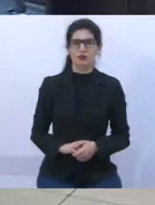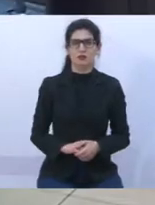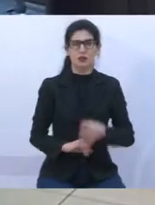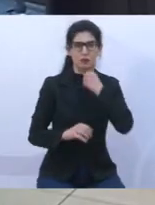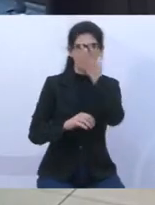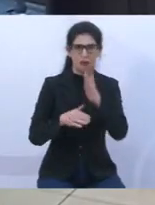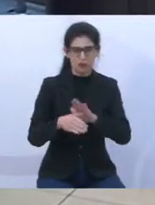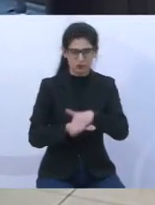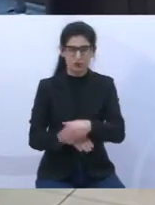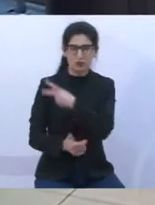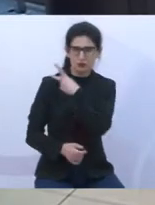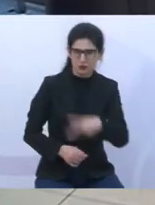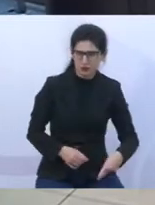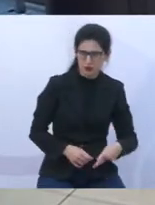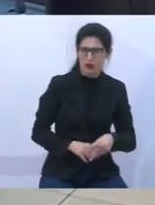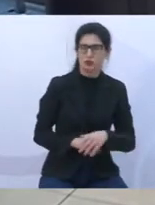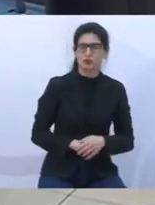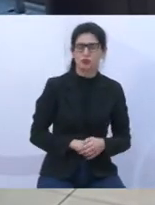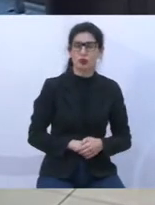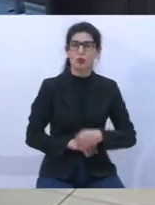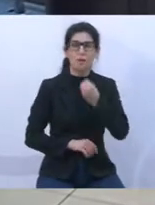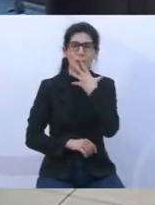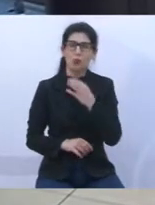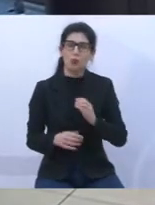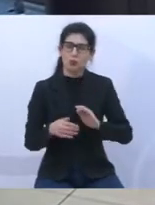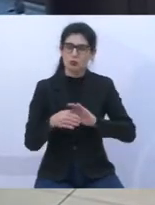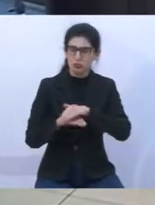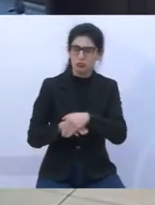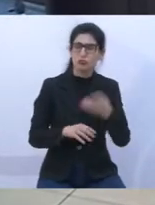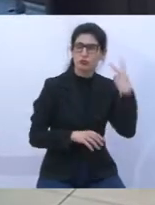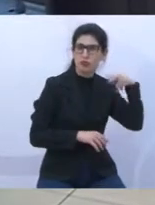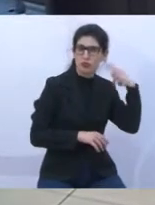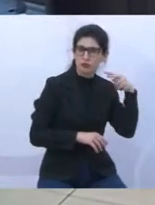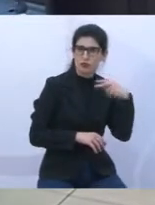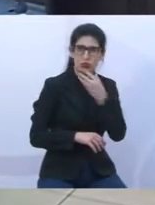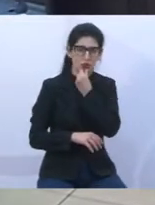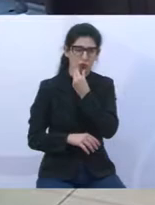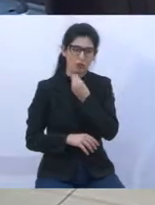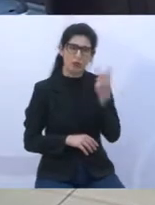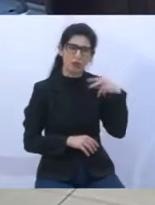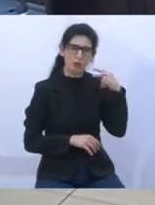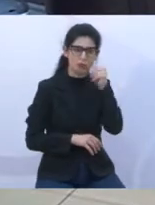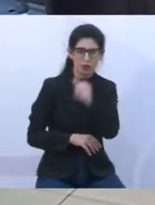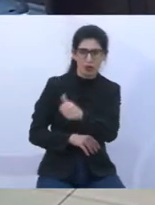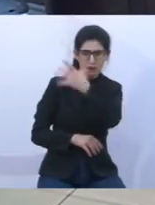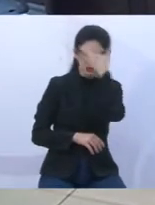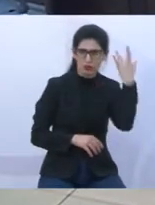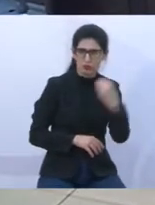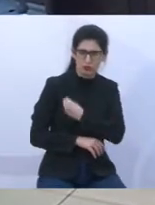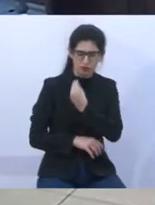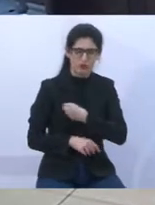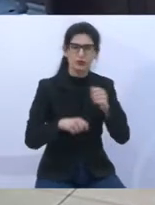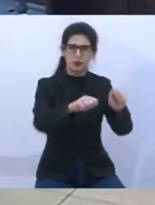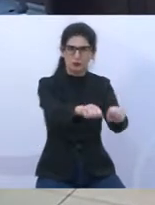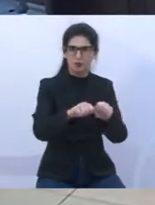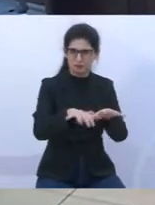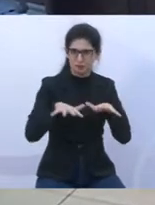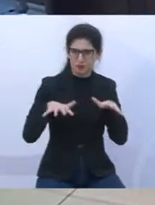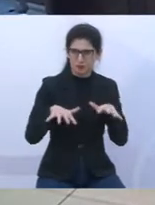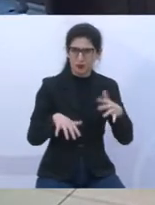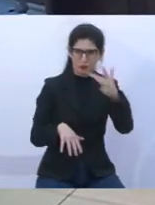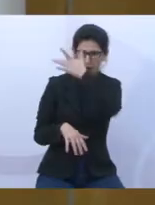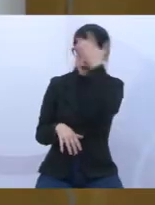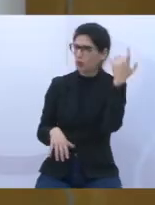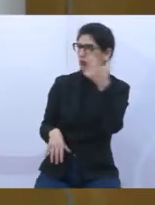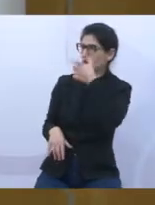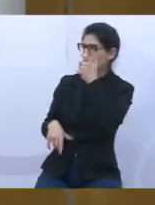oi boa noite senhor presidente boa noite em nobres vereadores os vereadores o público presente aqui na galeria você que